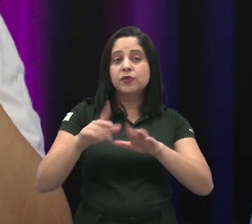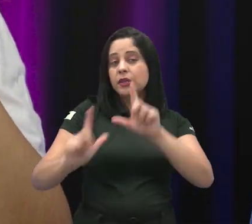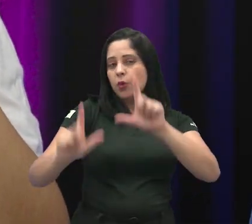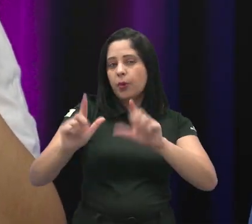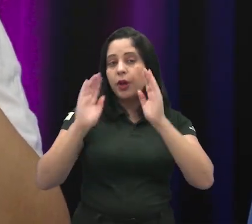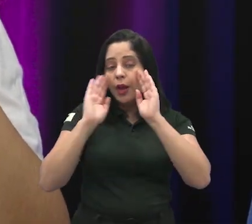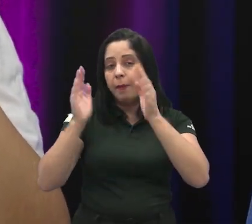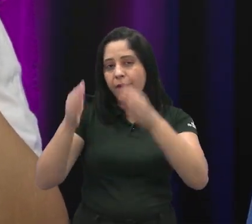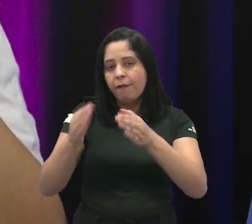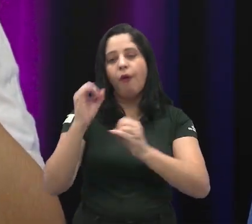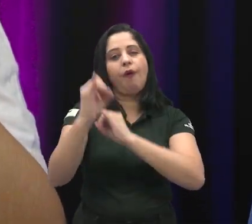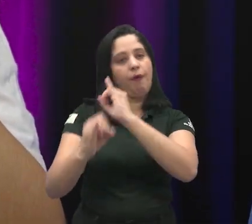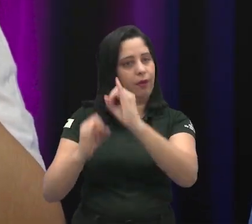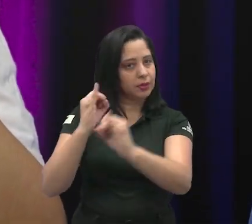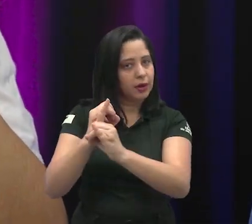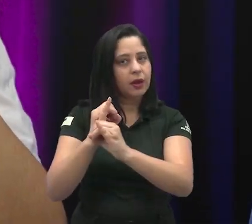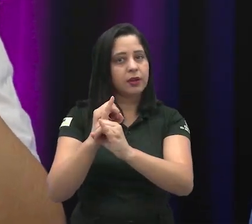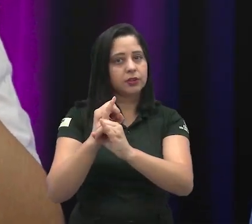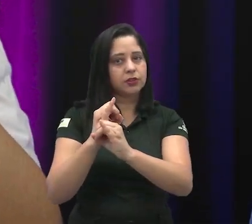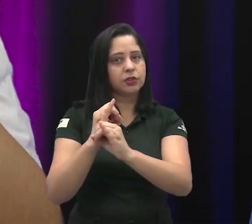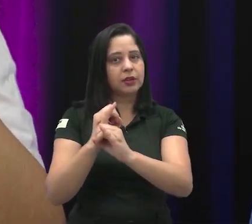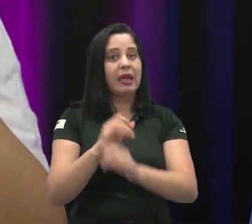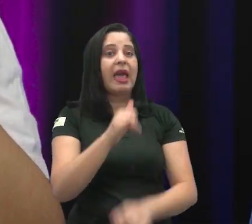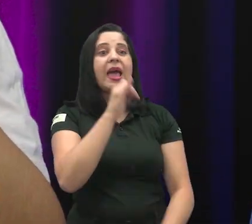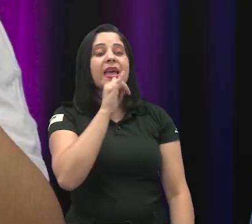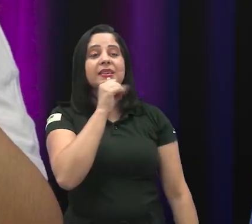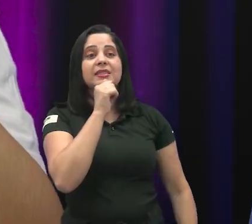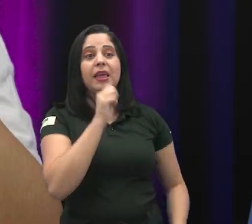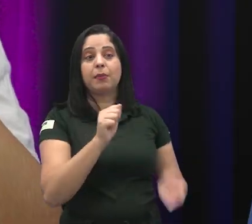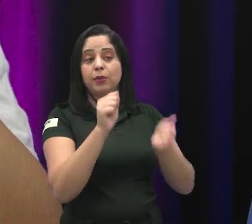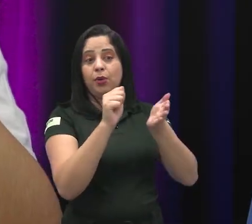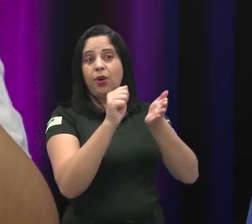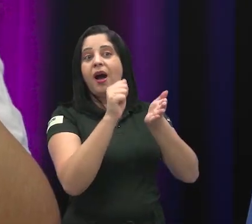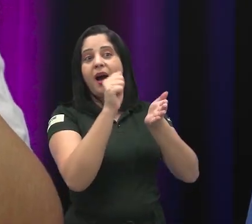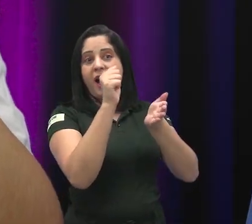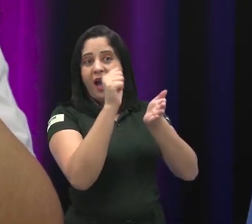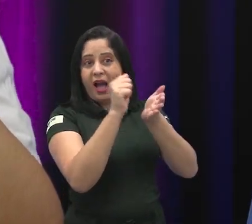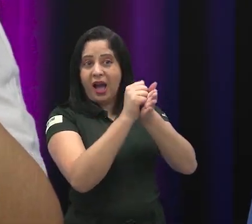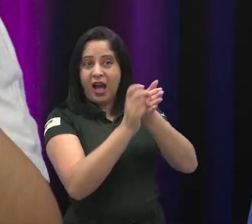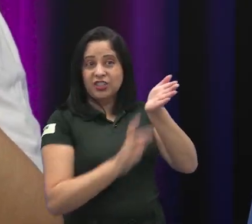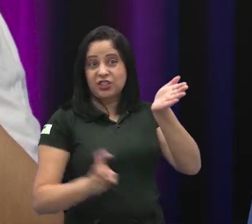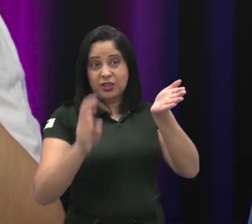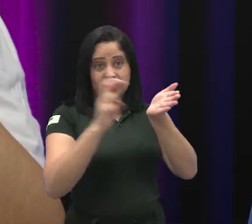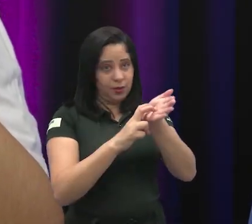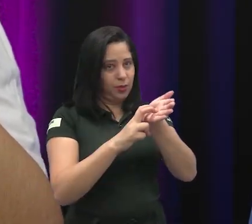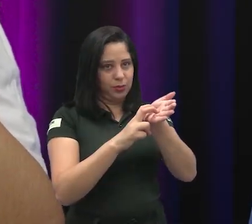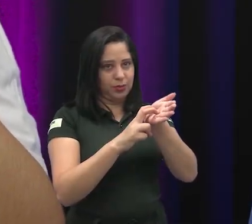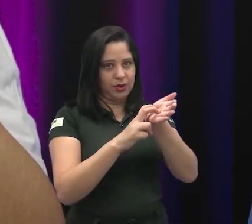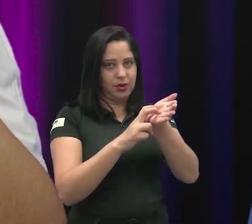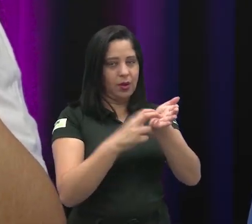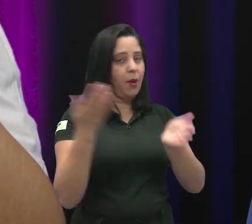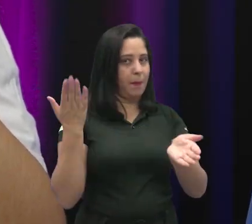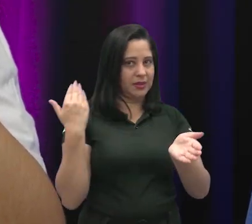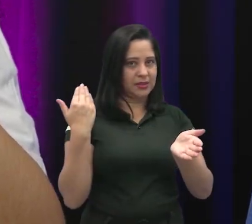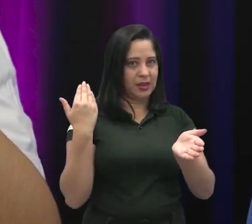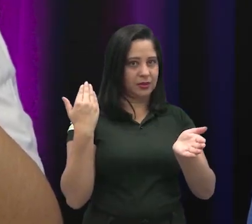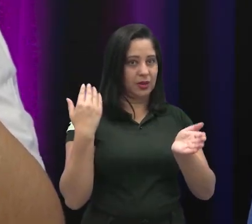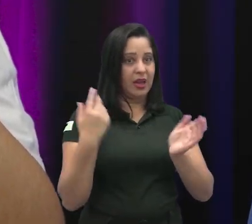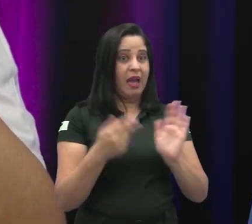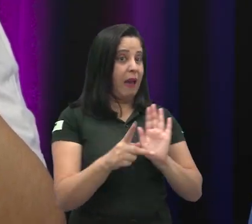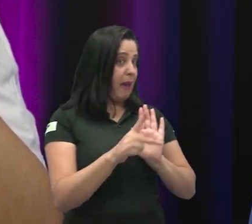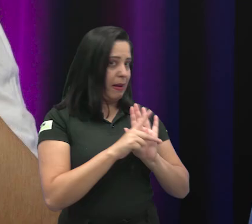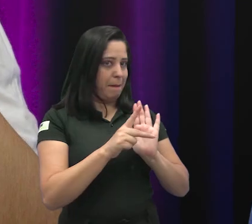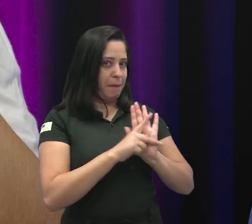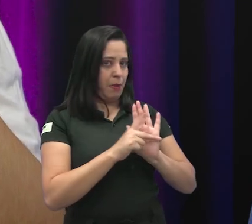tentando trazer pra internet. Então, até um exemplo é a própria agenda cultural. Acho que há um tempo atrás era exclusiva do jornal, né? Que a gente